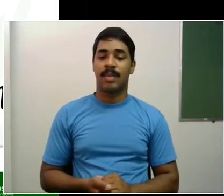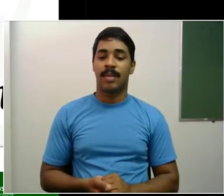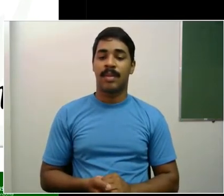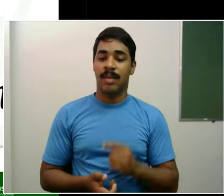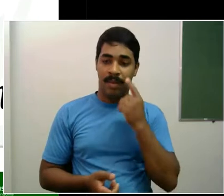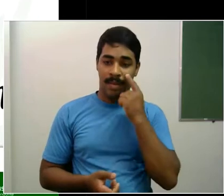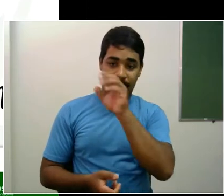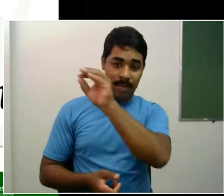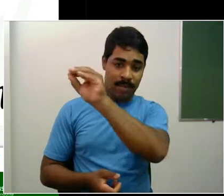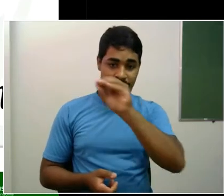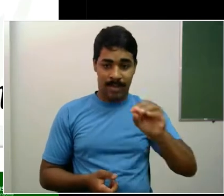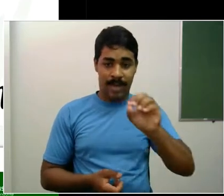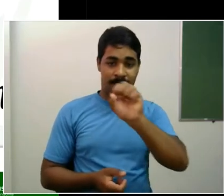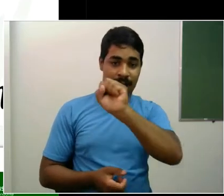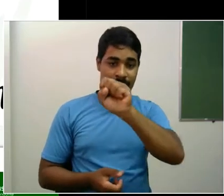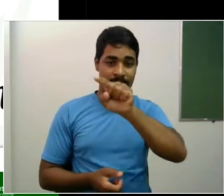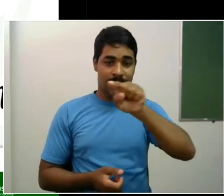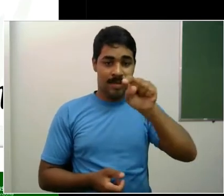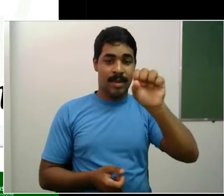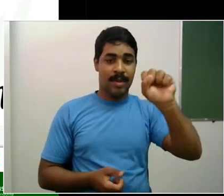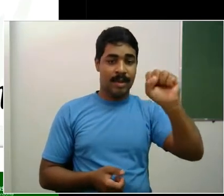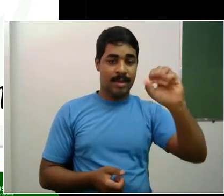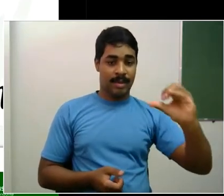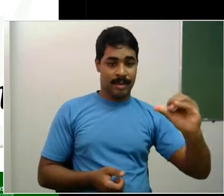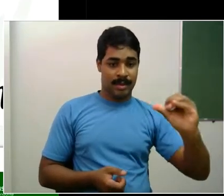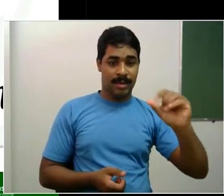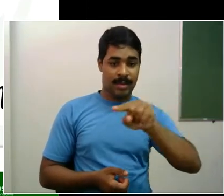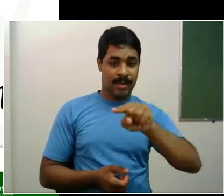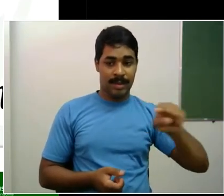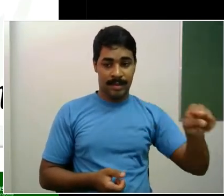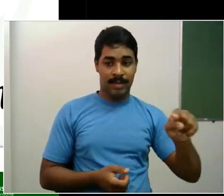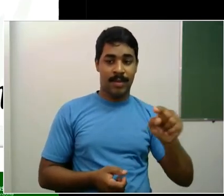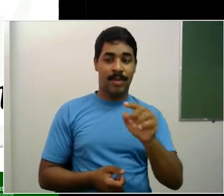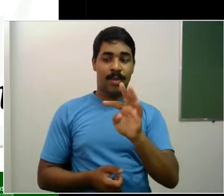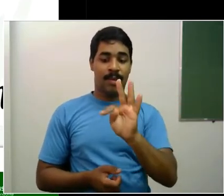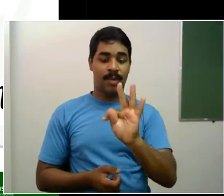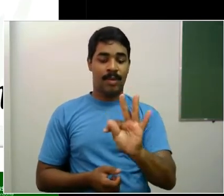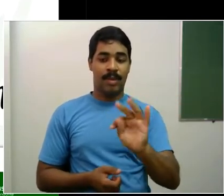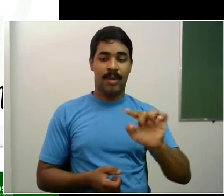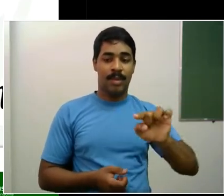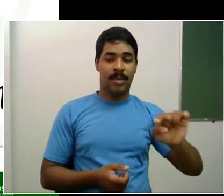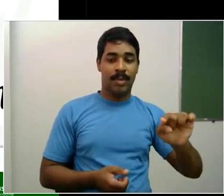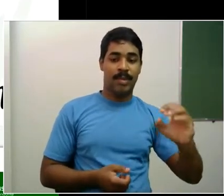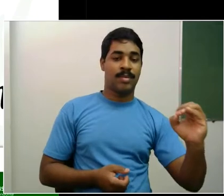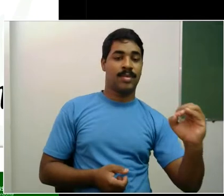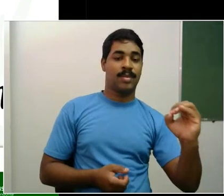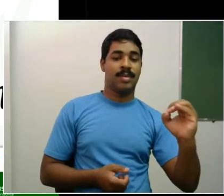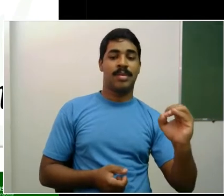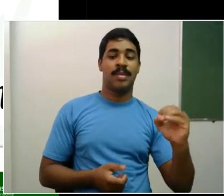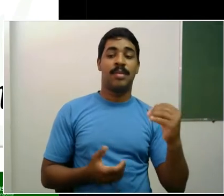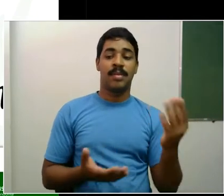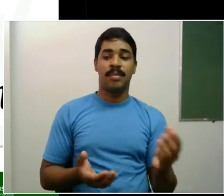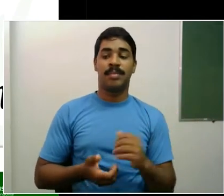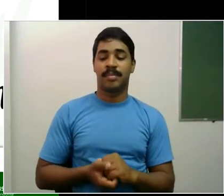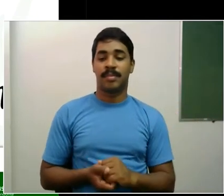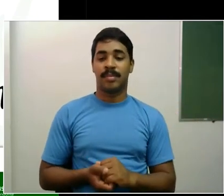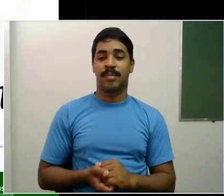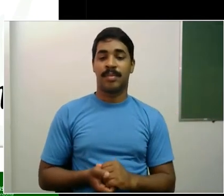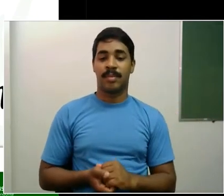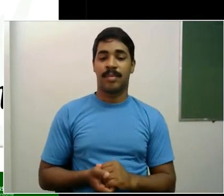aqui, igual a V vezes T. Então, nós vamos ter isso daqui, ó. S menos S0,